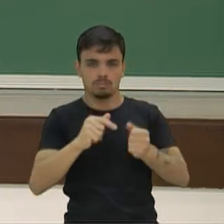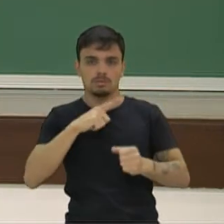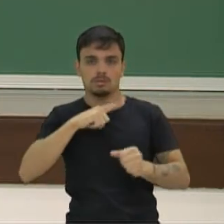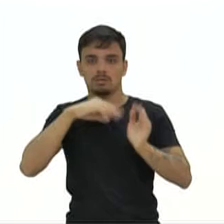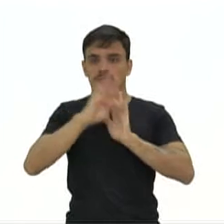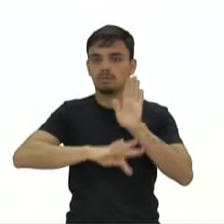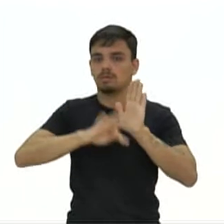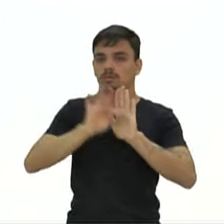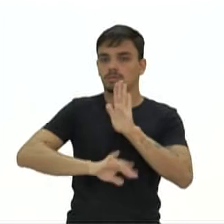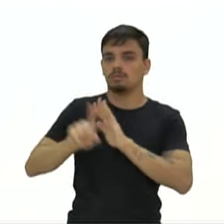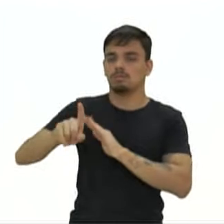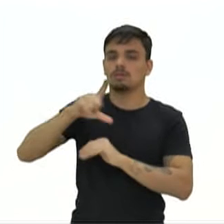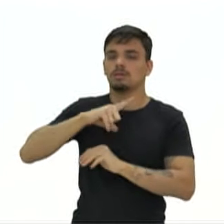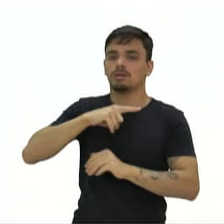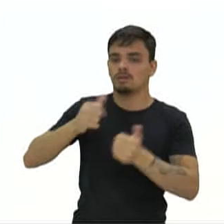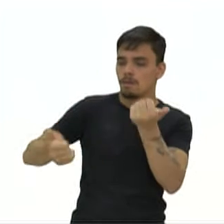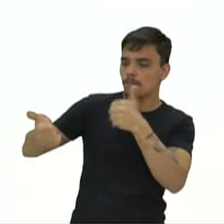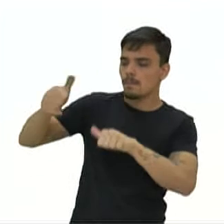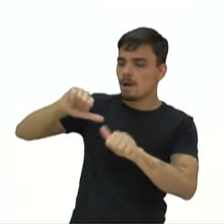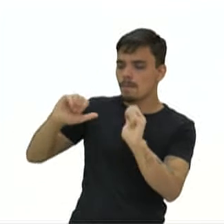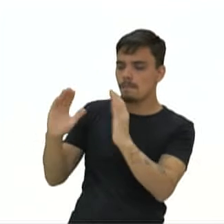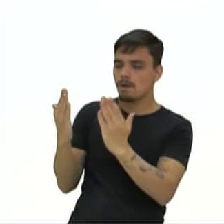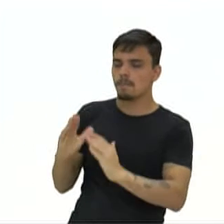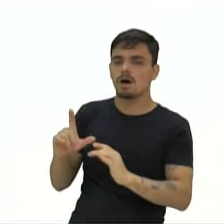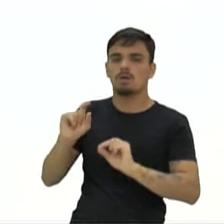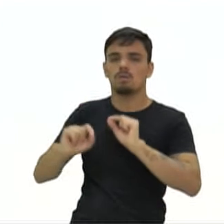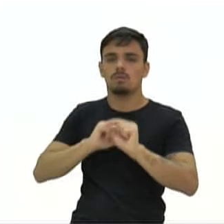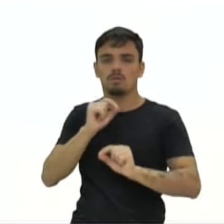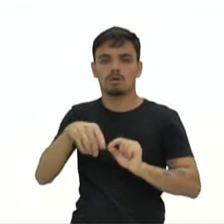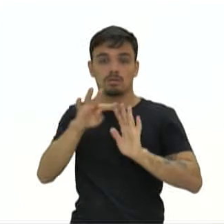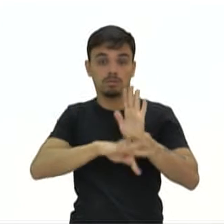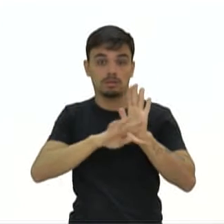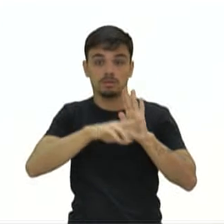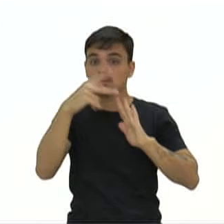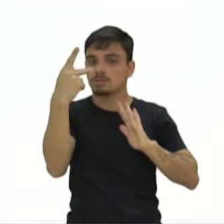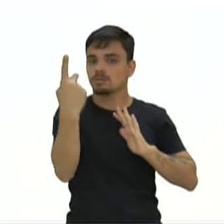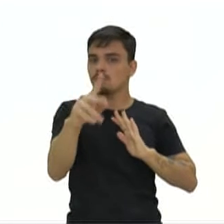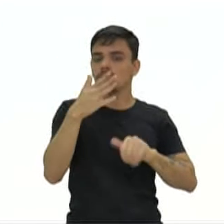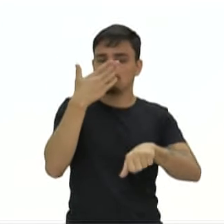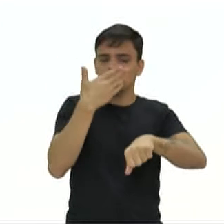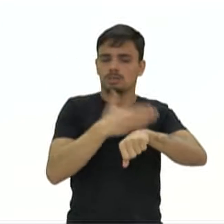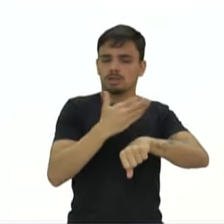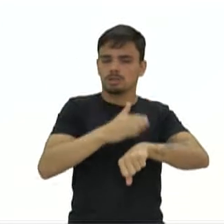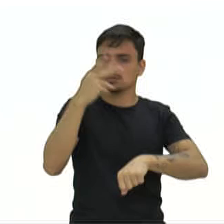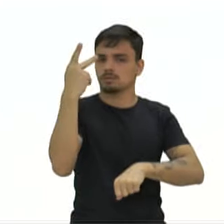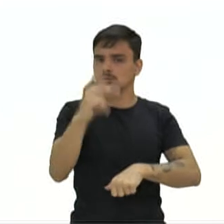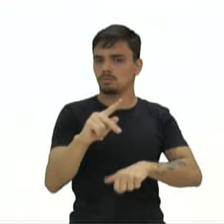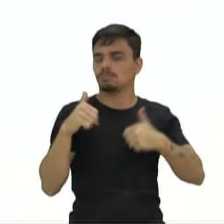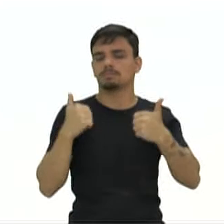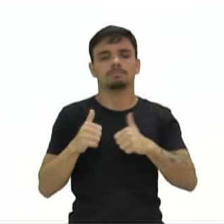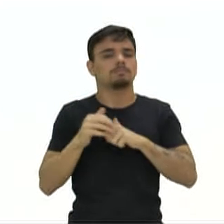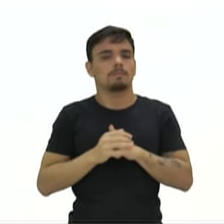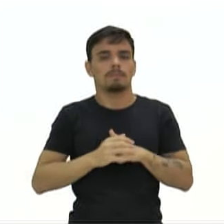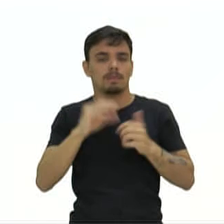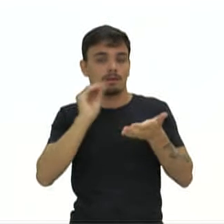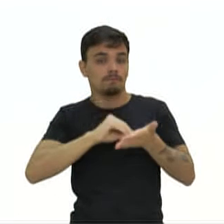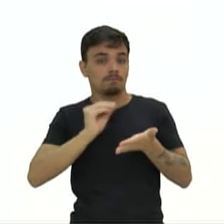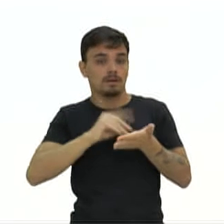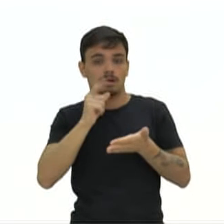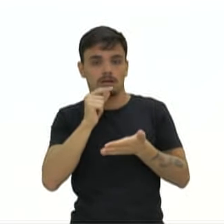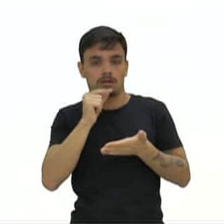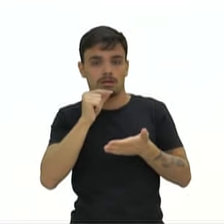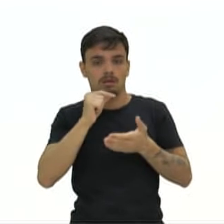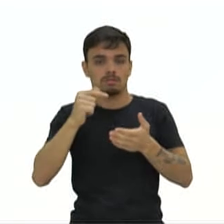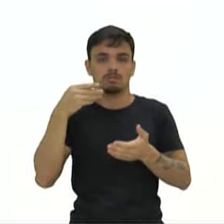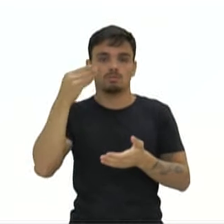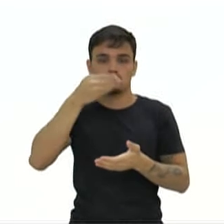texto aí. Você vai elaborar um agora para você treinar, certo? A falta da água doce no